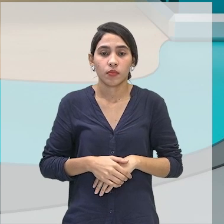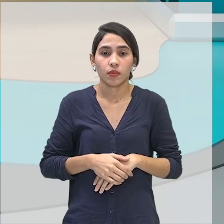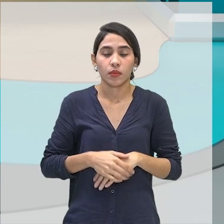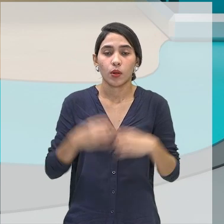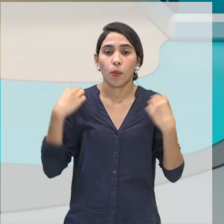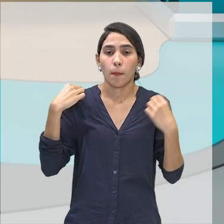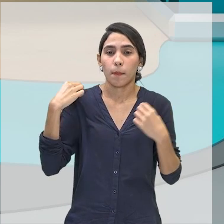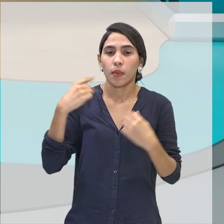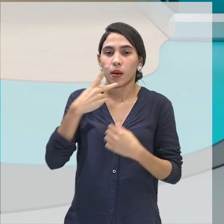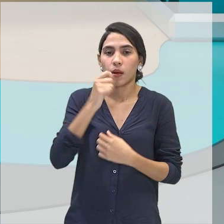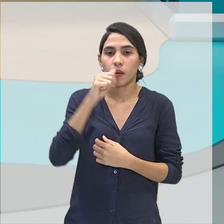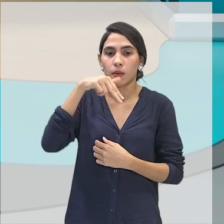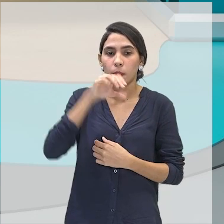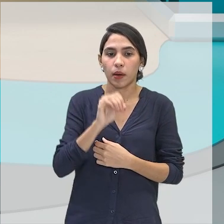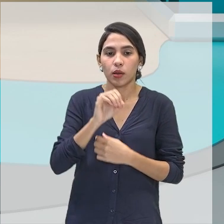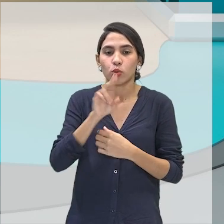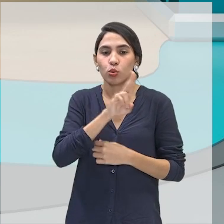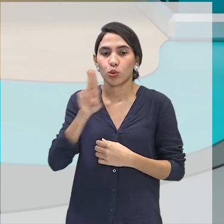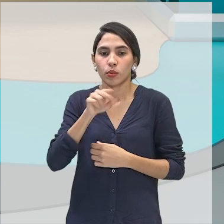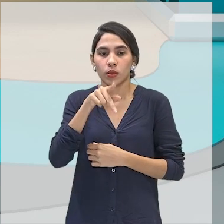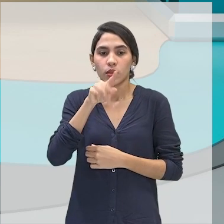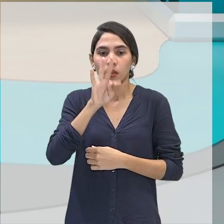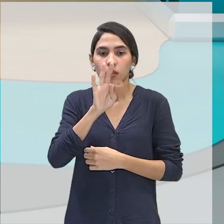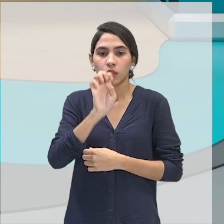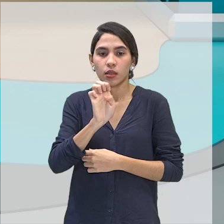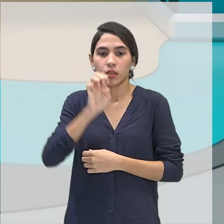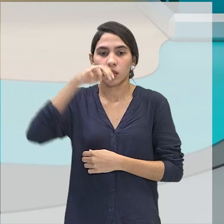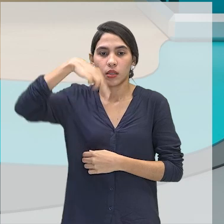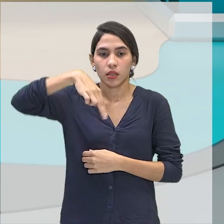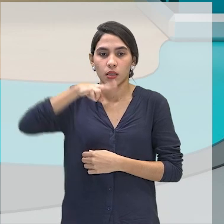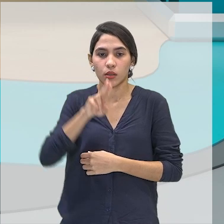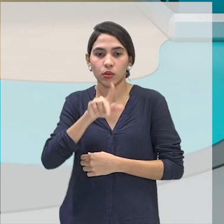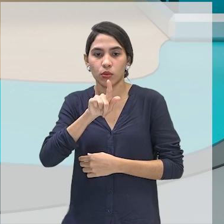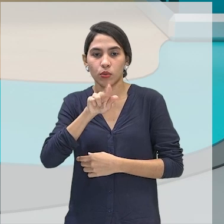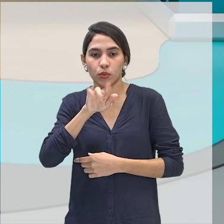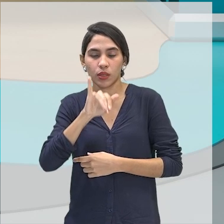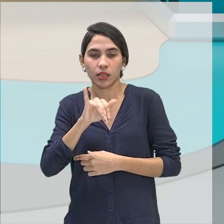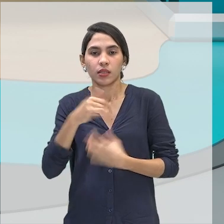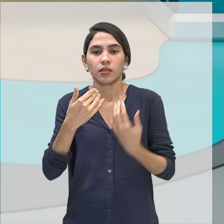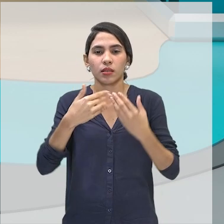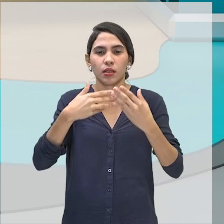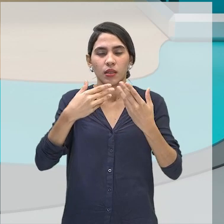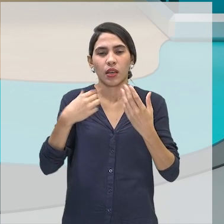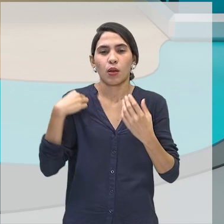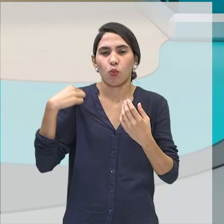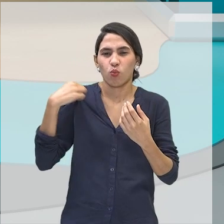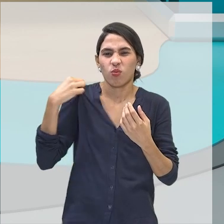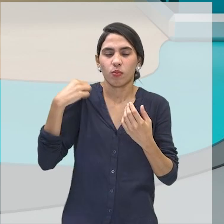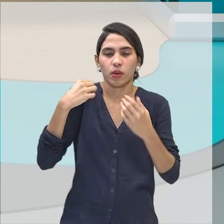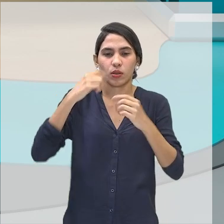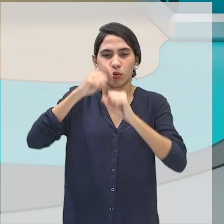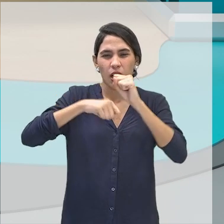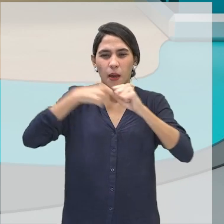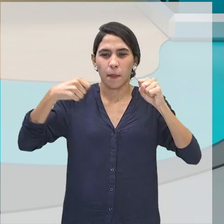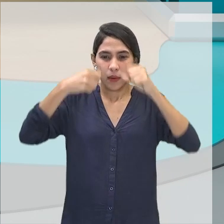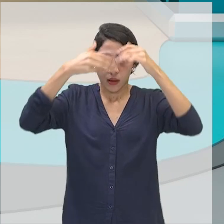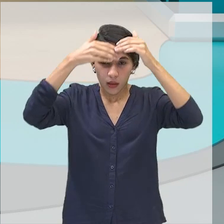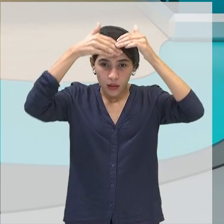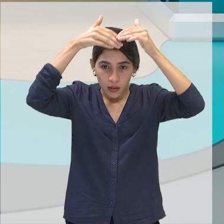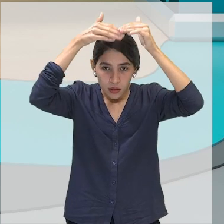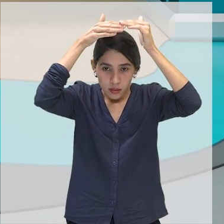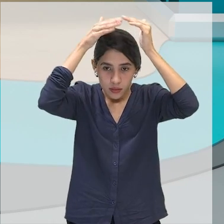se chama tenugi, tá? É um lenço de algodão enrolado e amarrado na